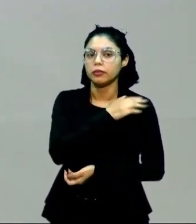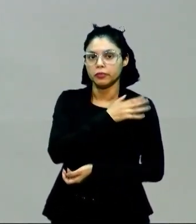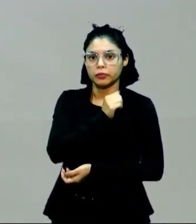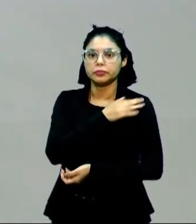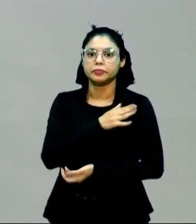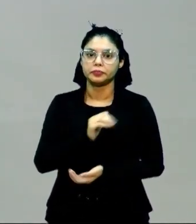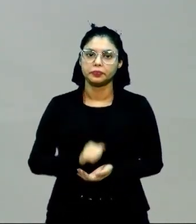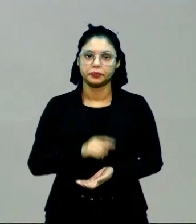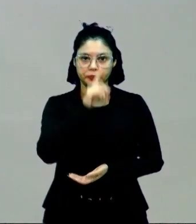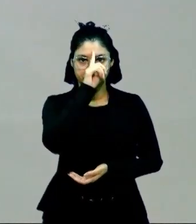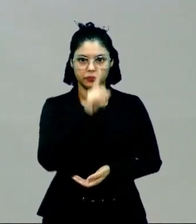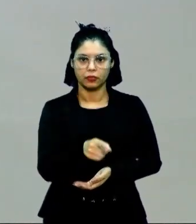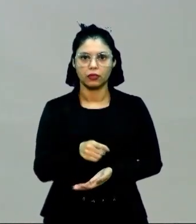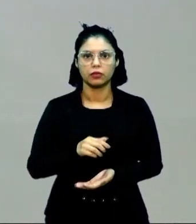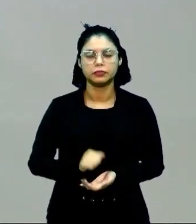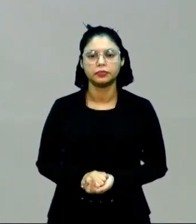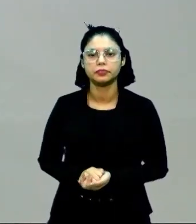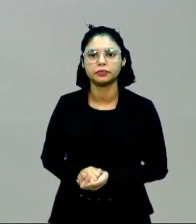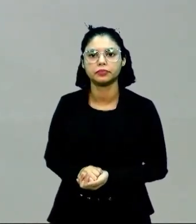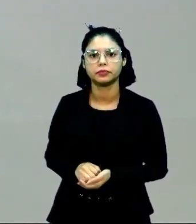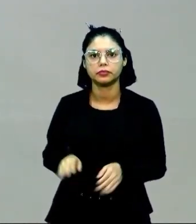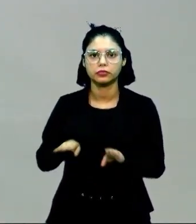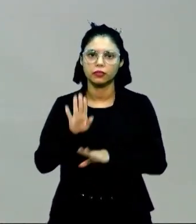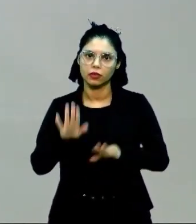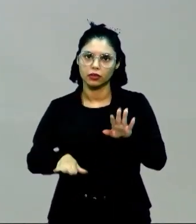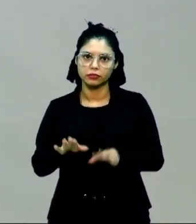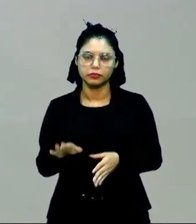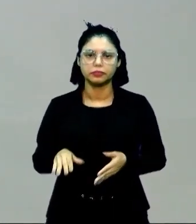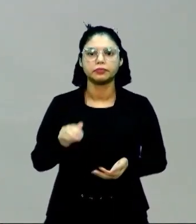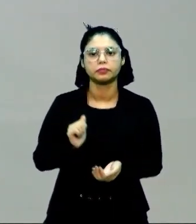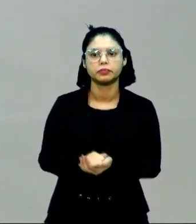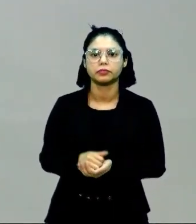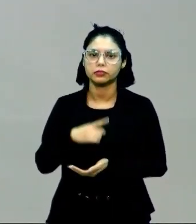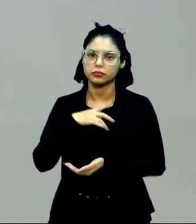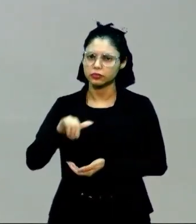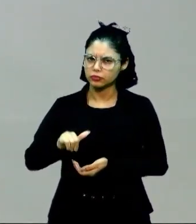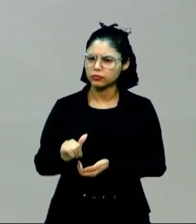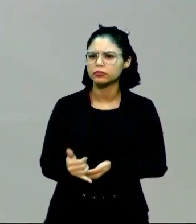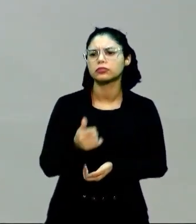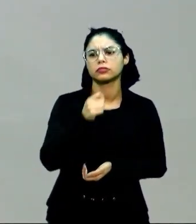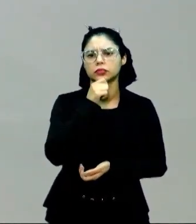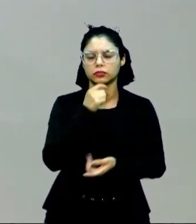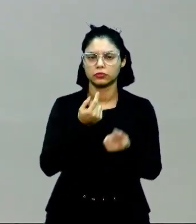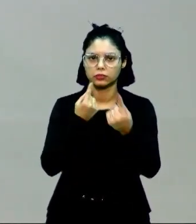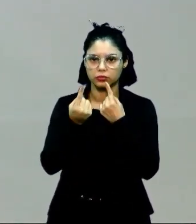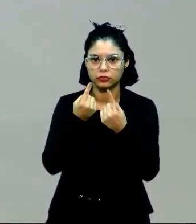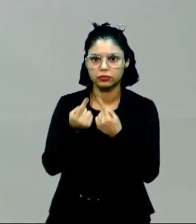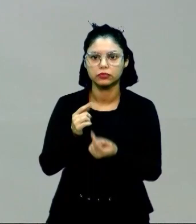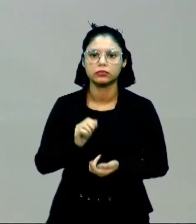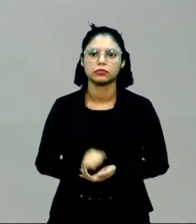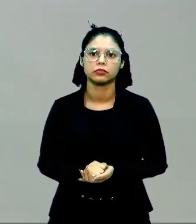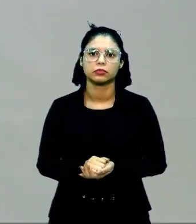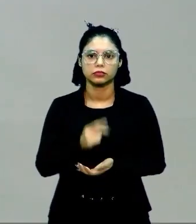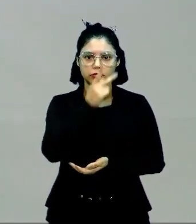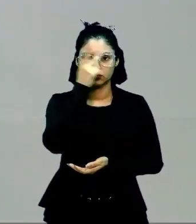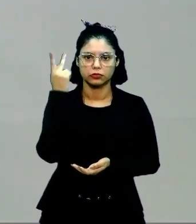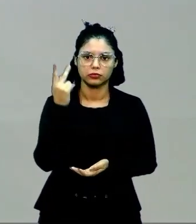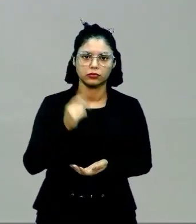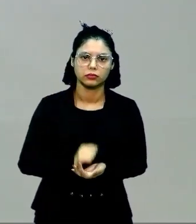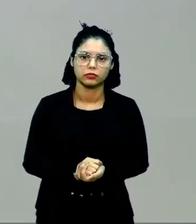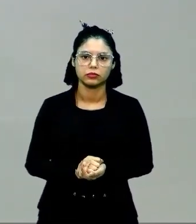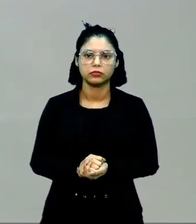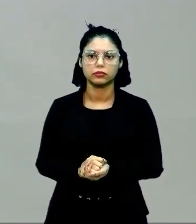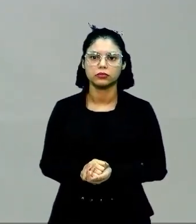isso é um pré-julgamento. E às vezes, quando você tem a oportunidade de dialogar, de conversar com essa